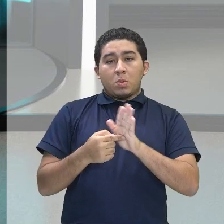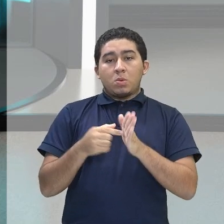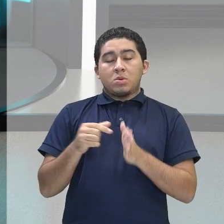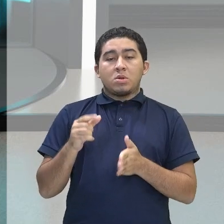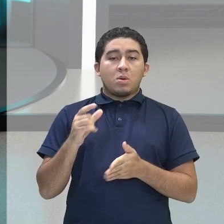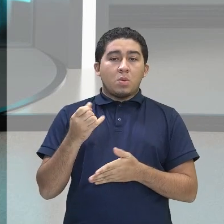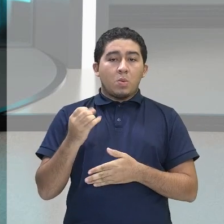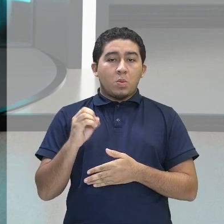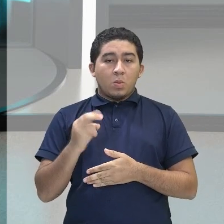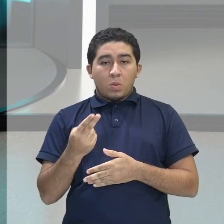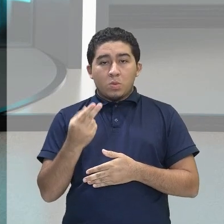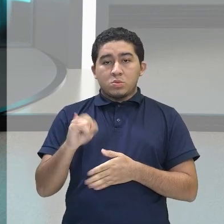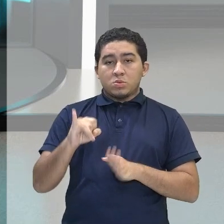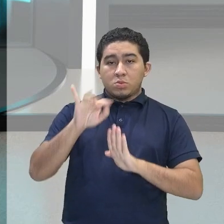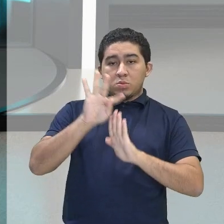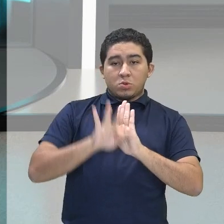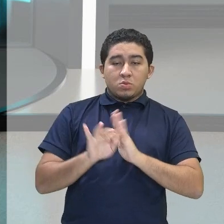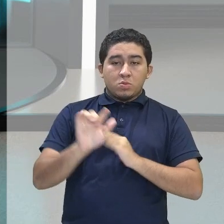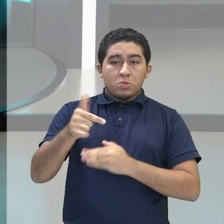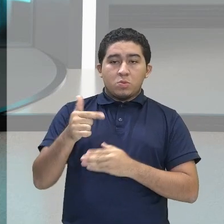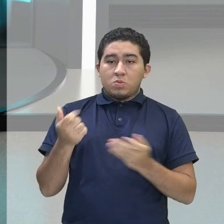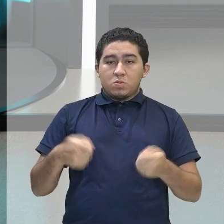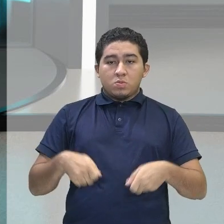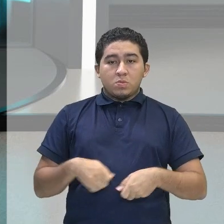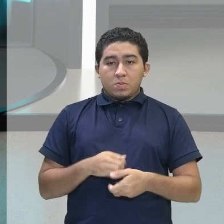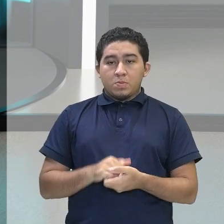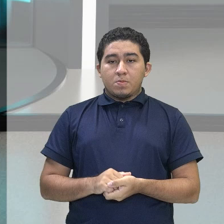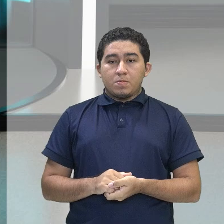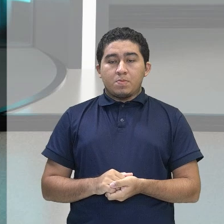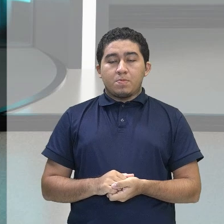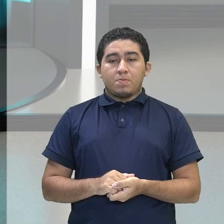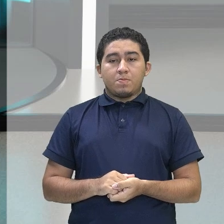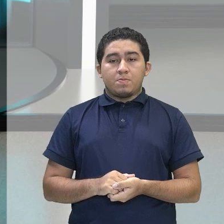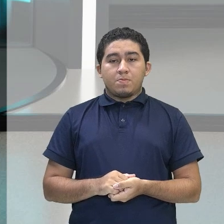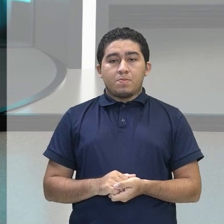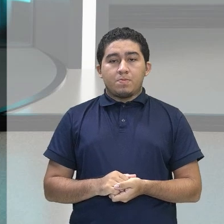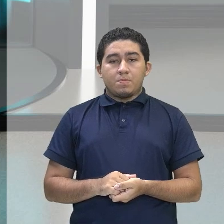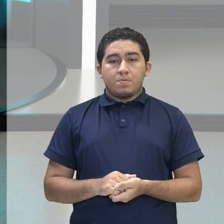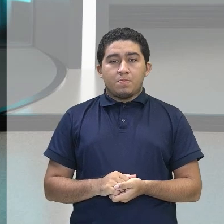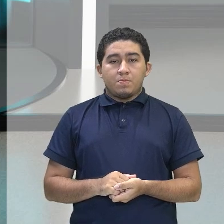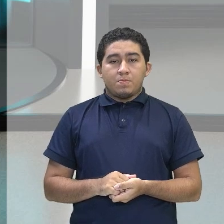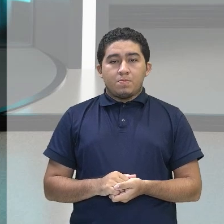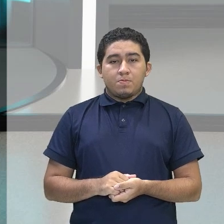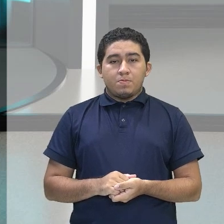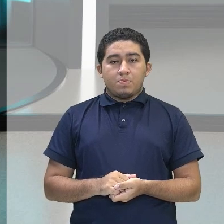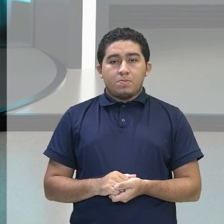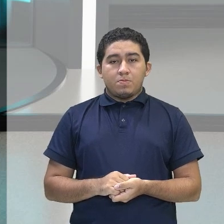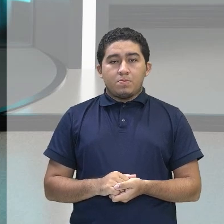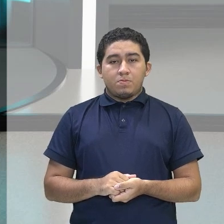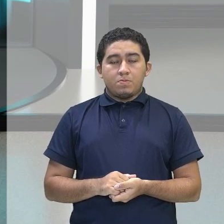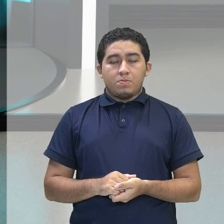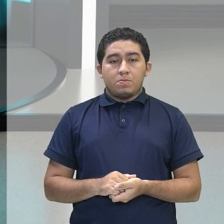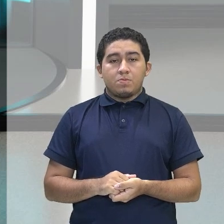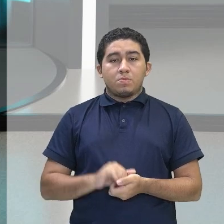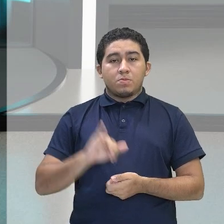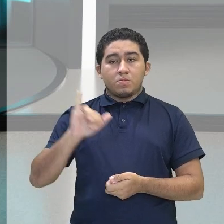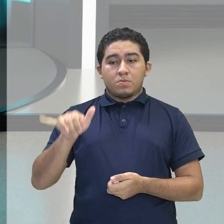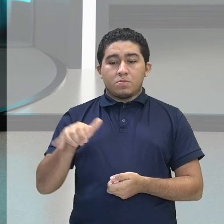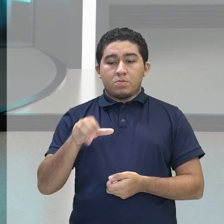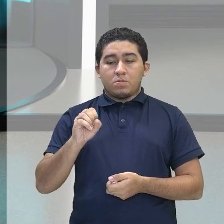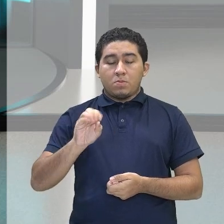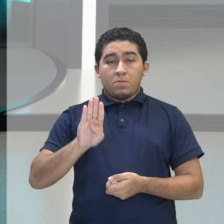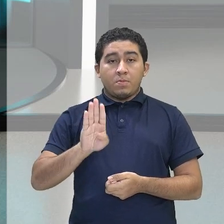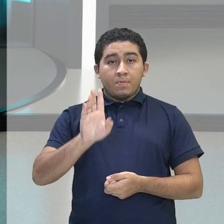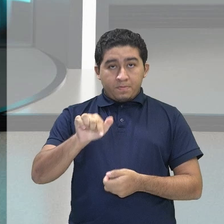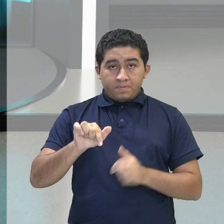está me encaminhando para outra coisa, certo? Job está ali marcada também. Job significa trabalho, tá? Então, ele